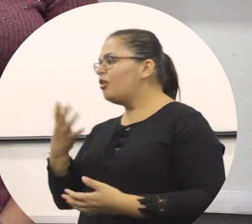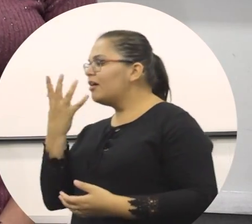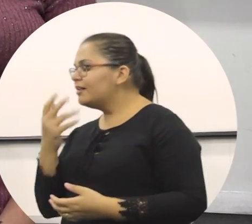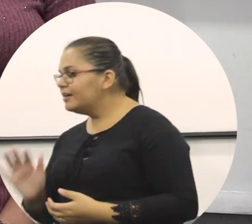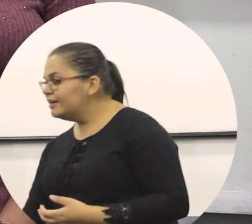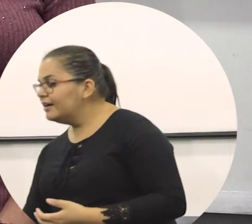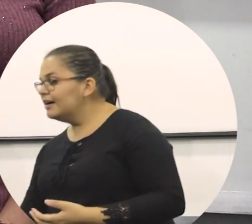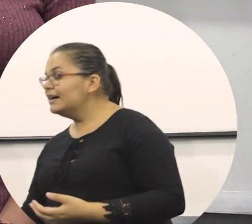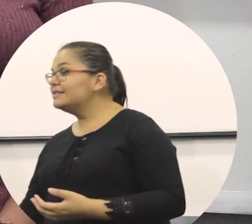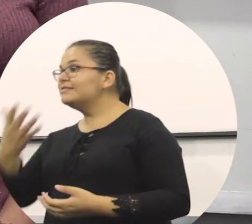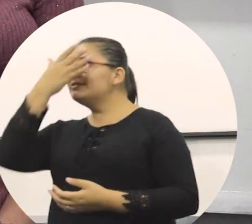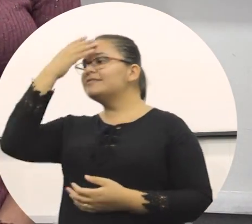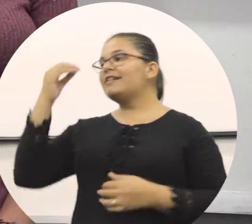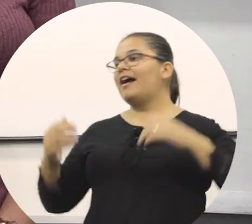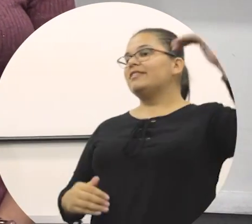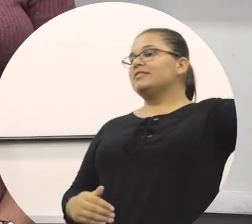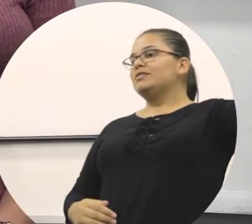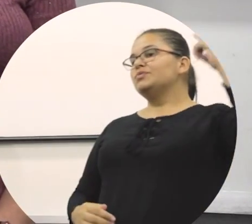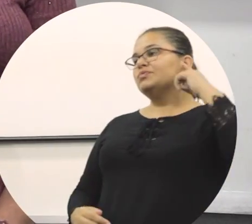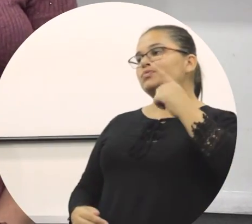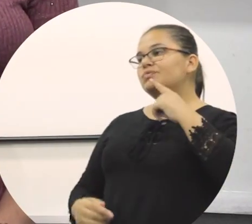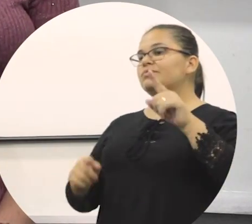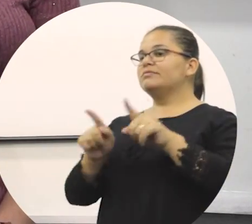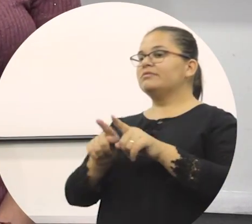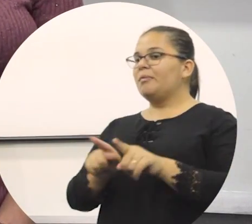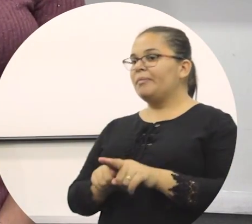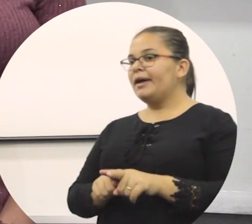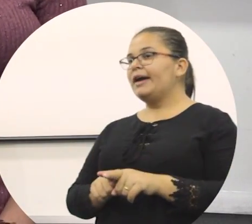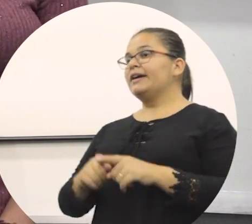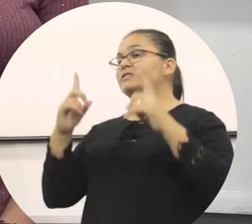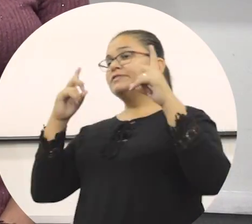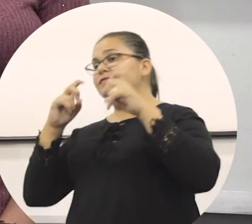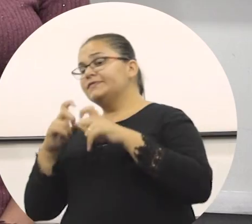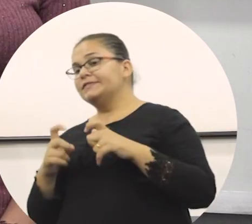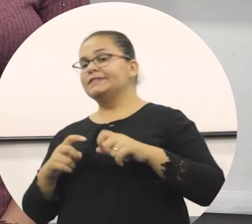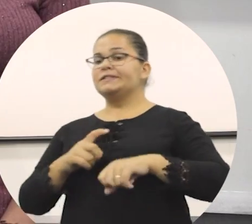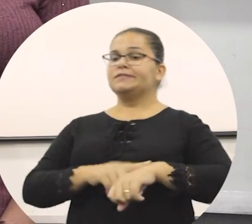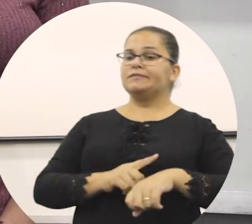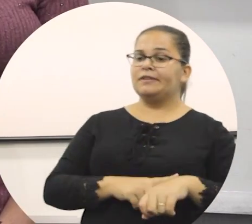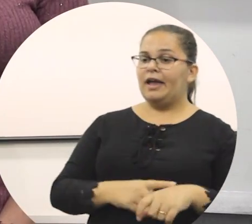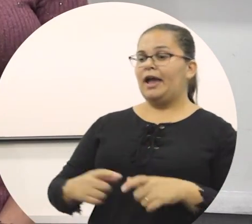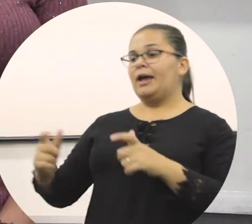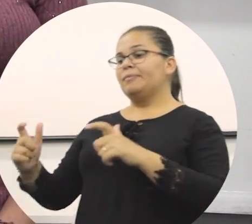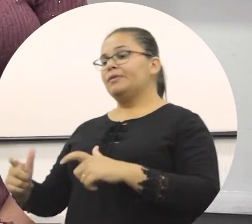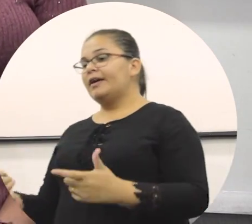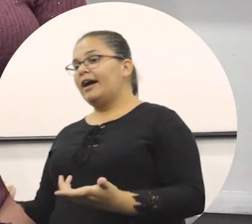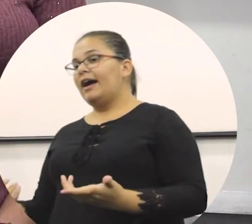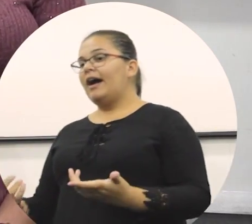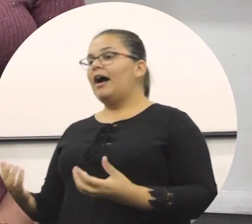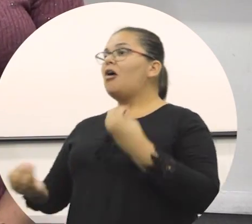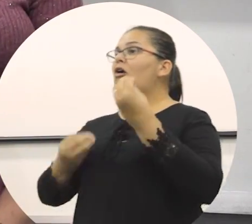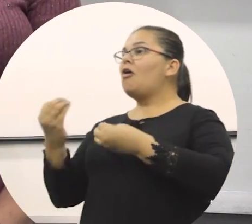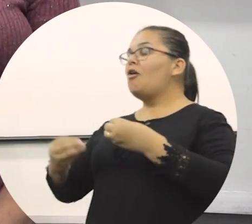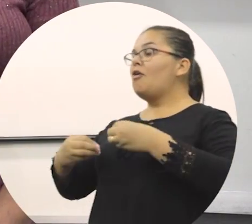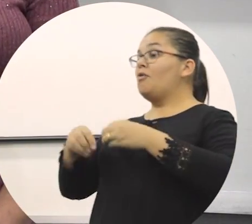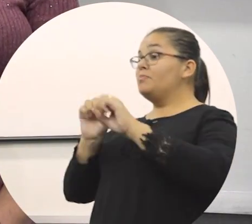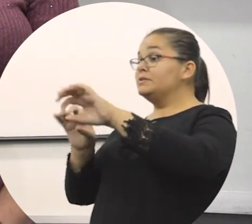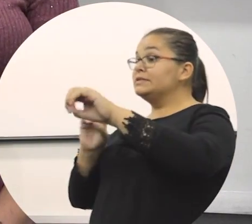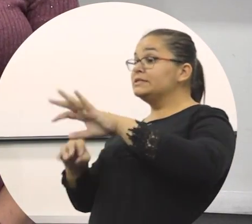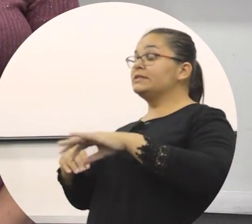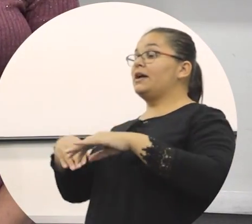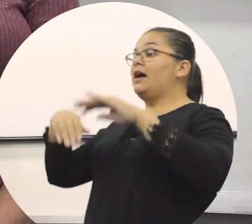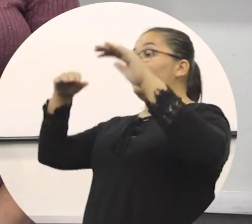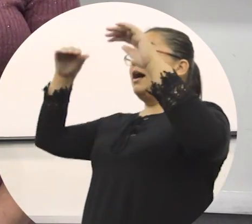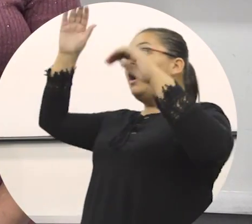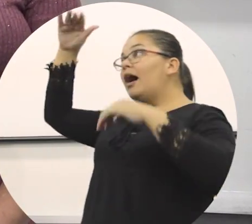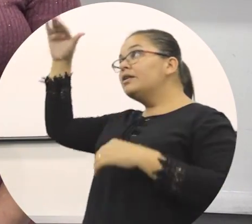alfabetização e, de certa forma, por conta do tempo, do espaço, né? Tempo e espaço, a gente não discute a respeito de pessoas adultas que